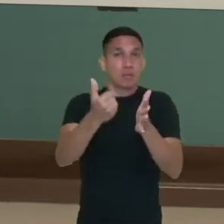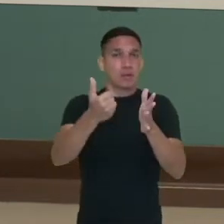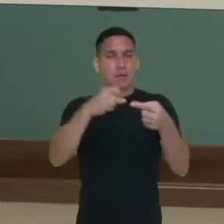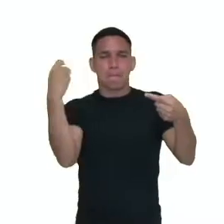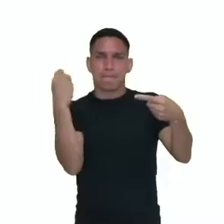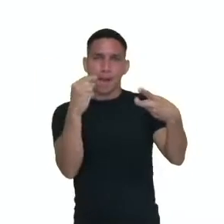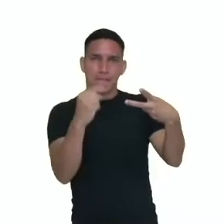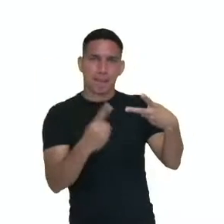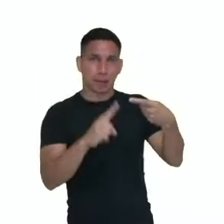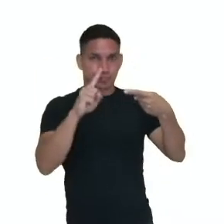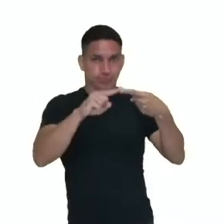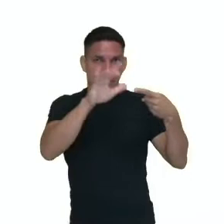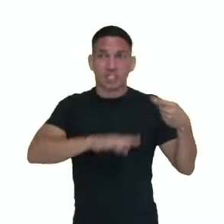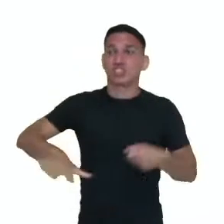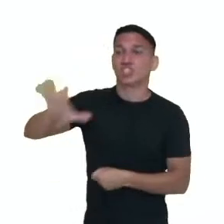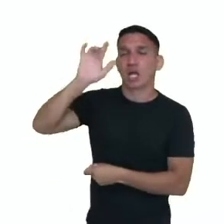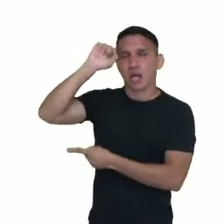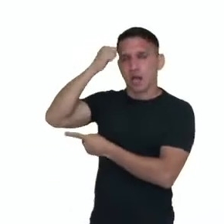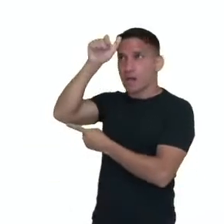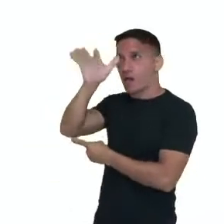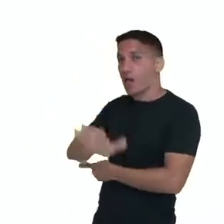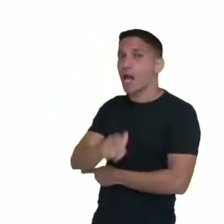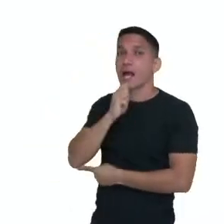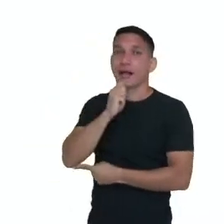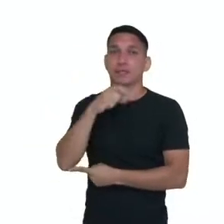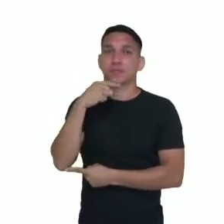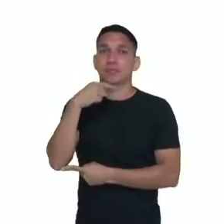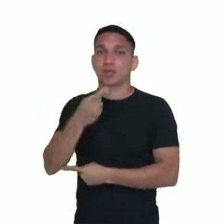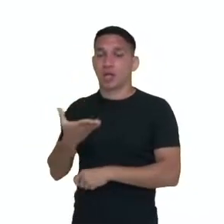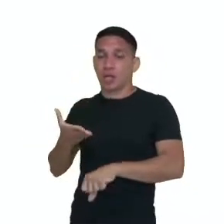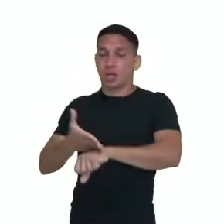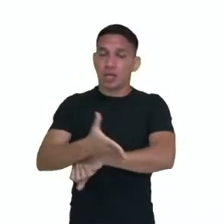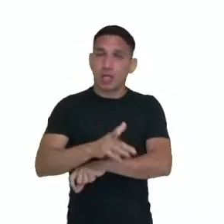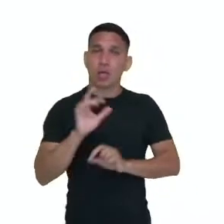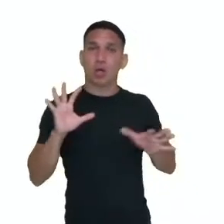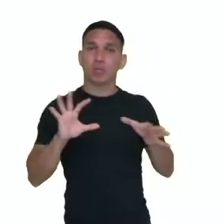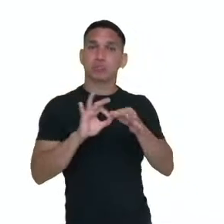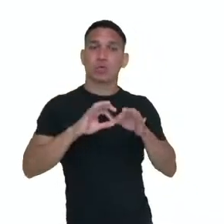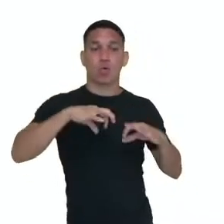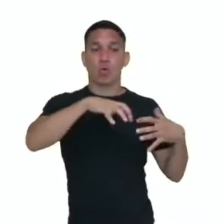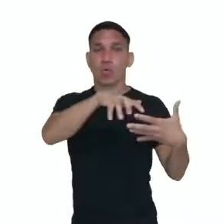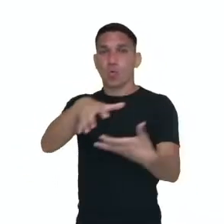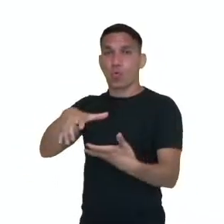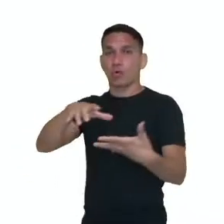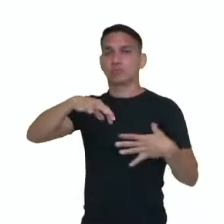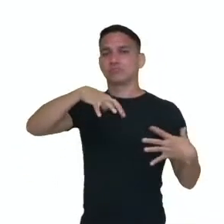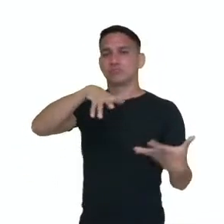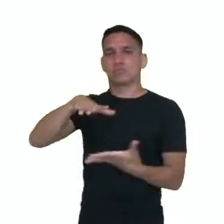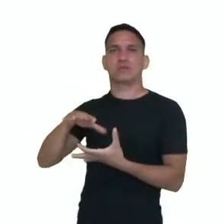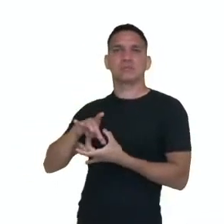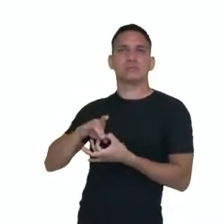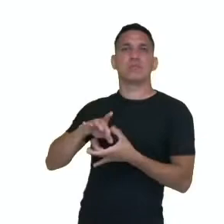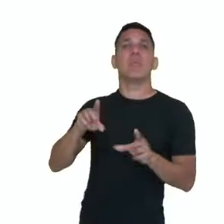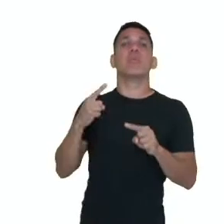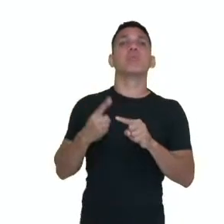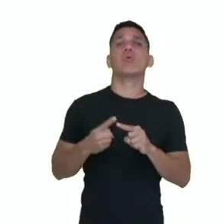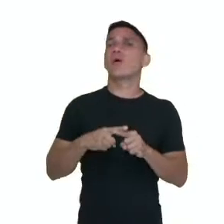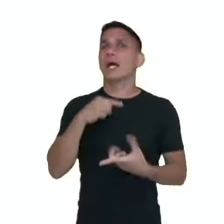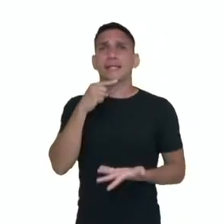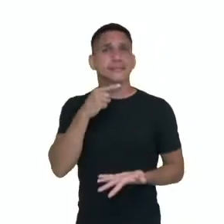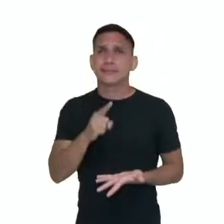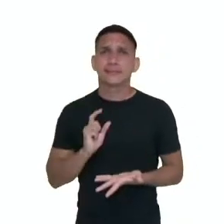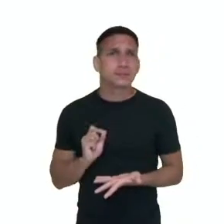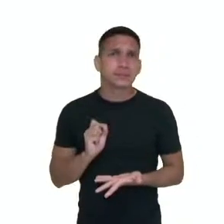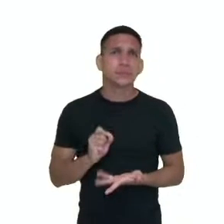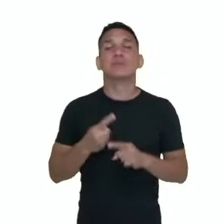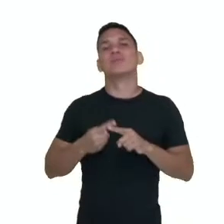aspecto aqui, ó. De modo geral, a África não conseguiu então ingressar no mundo globalizado. Por quê? Então você imagine, a África